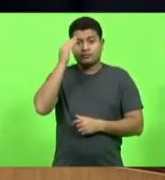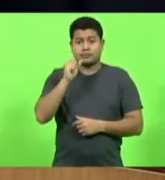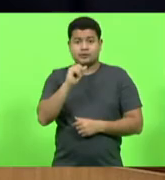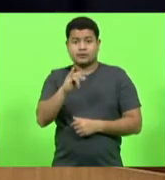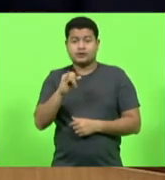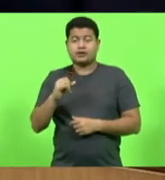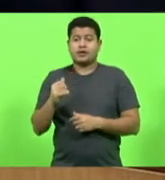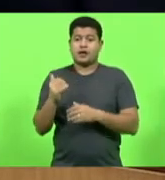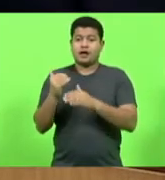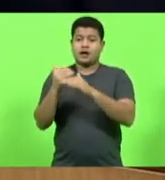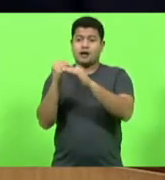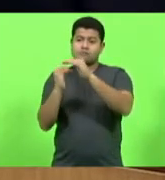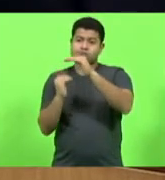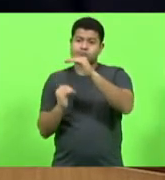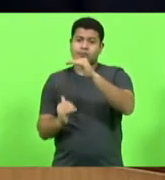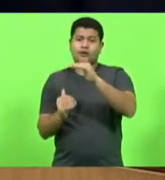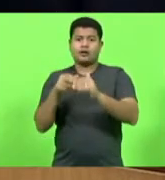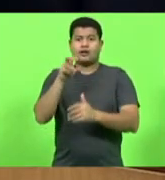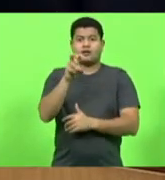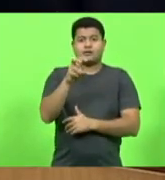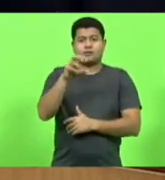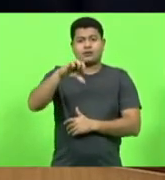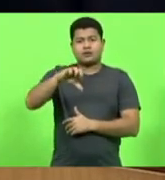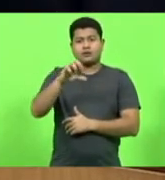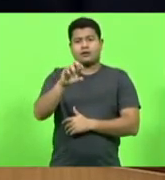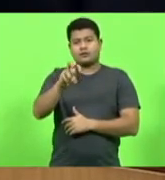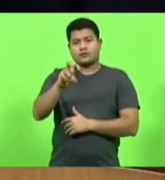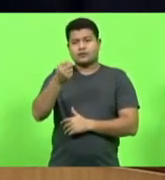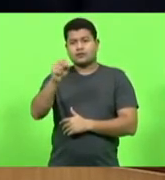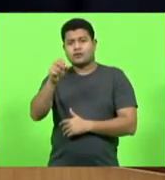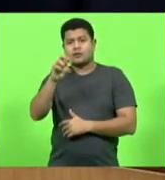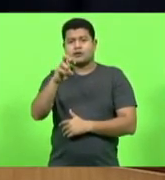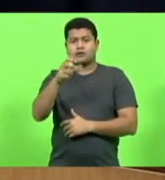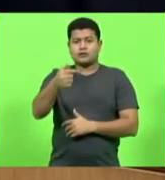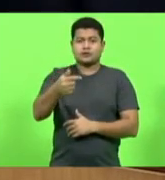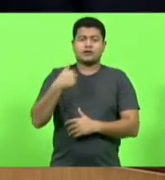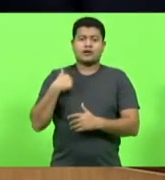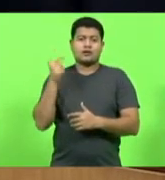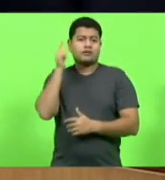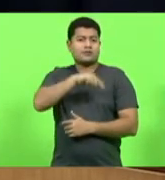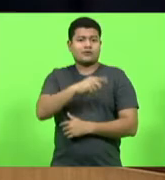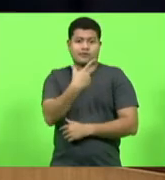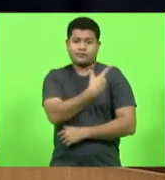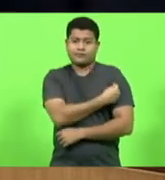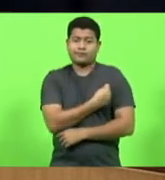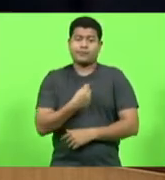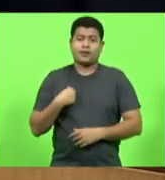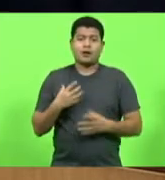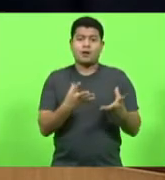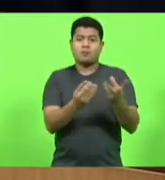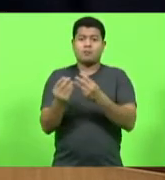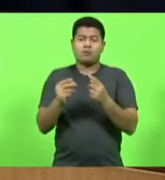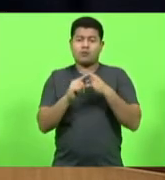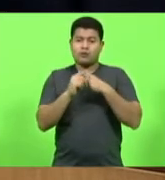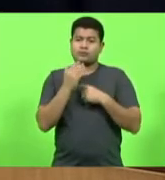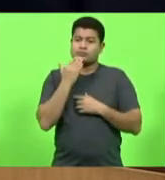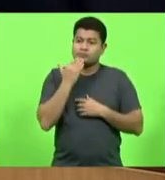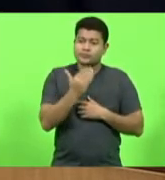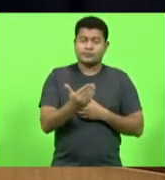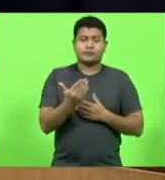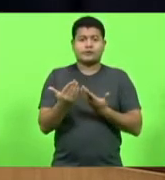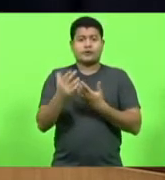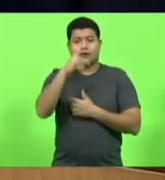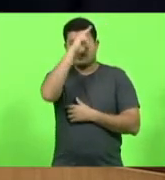58, serem imunizados. Esta foi uma reivindicação também levantada por prefeitos, por secretários municipais de